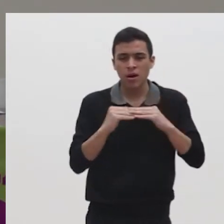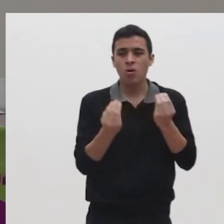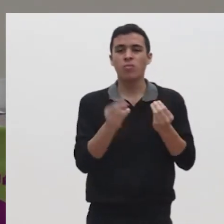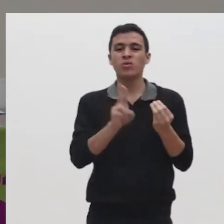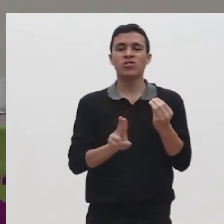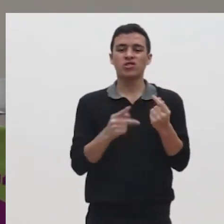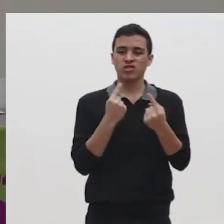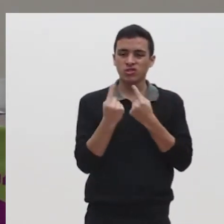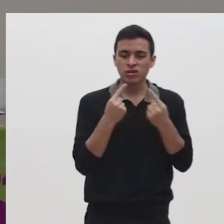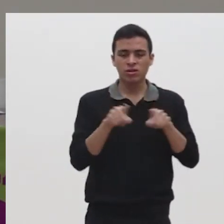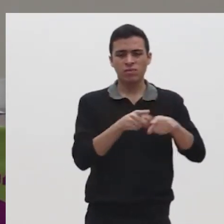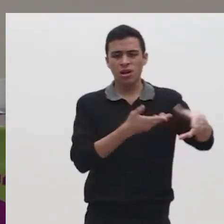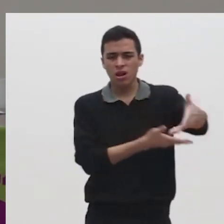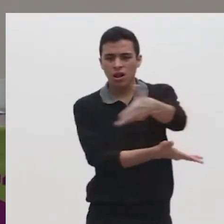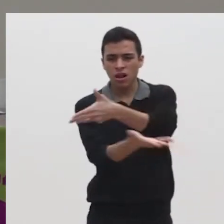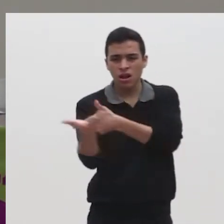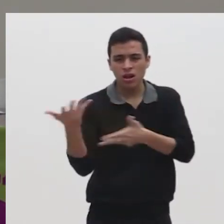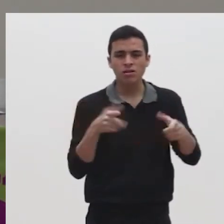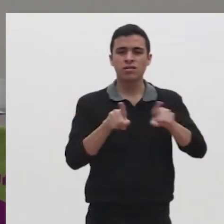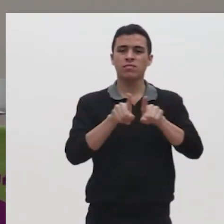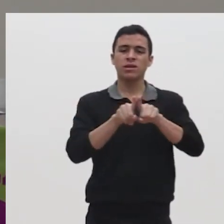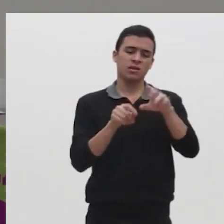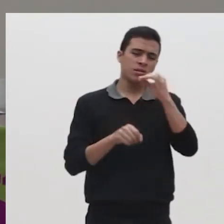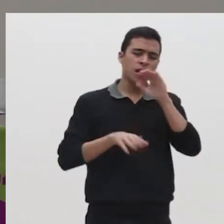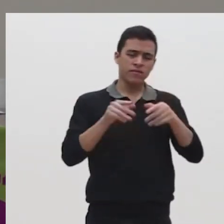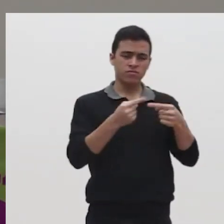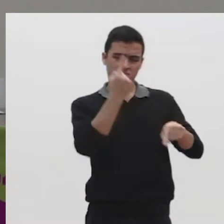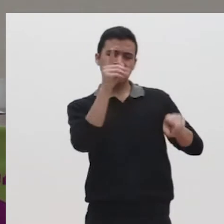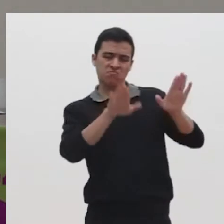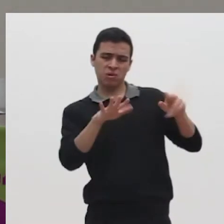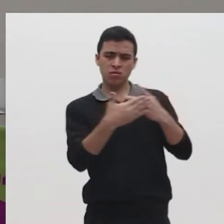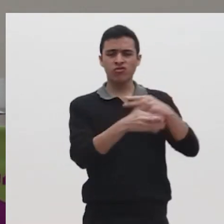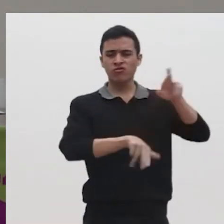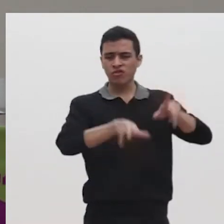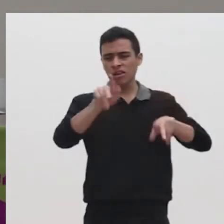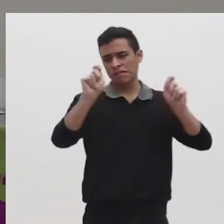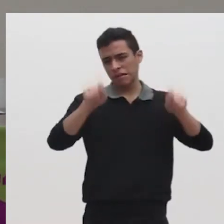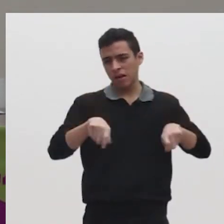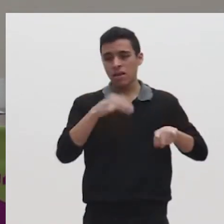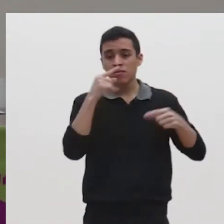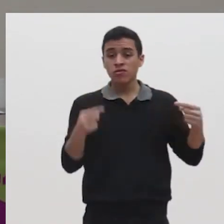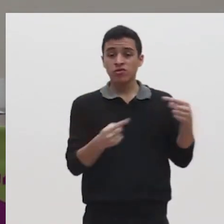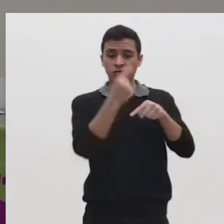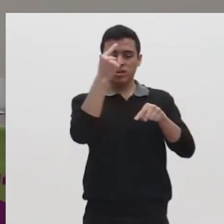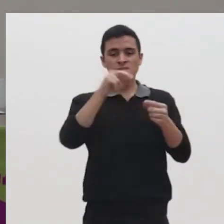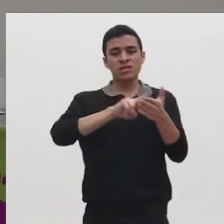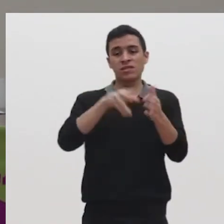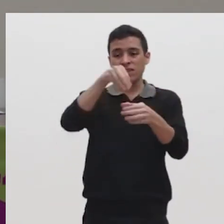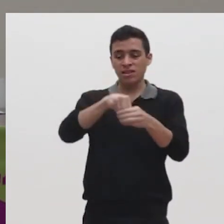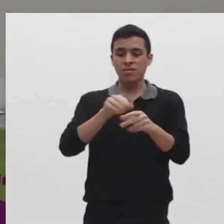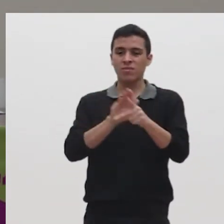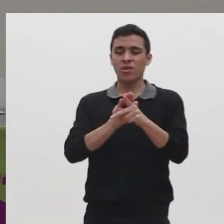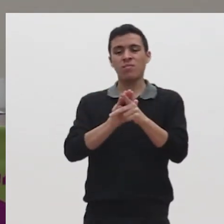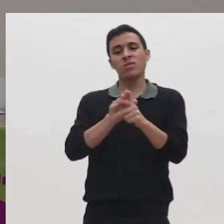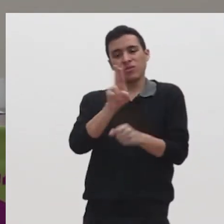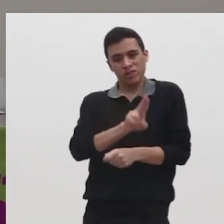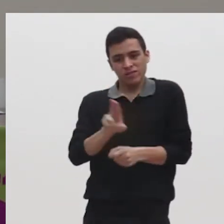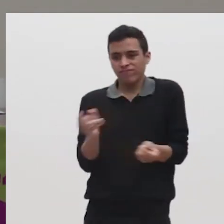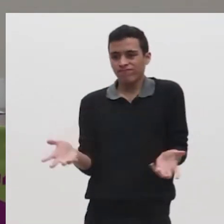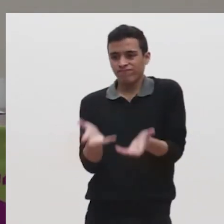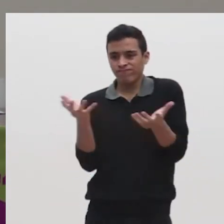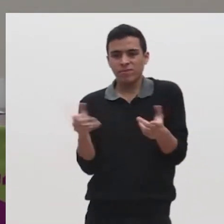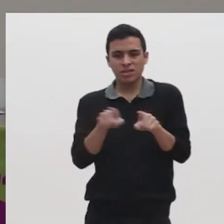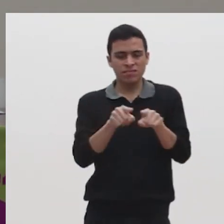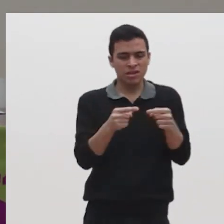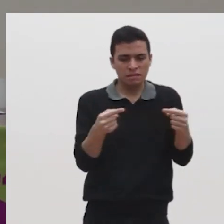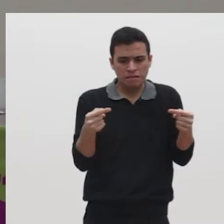diálogo, convivendo naturalmente com eventuais divergências e pluralidades, porque divergência é a alma da universidade, pluralidade e